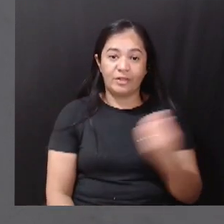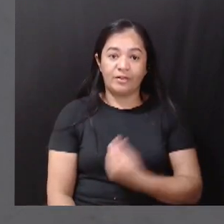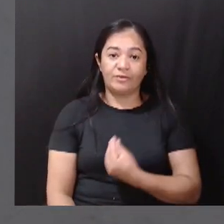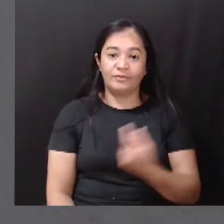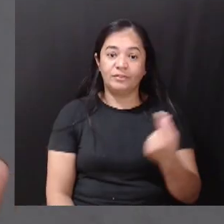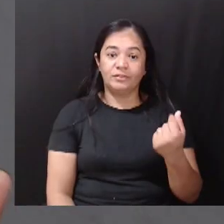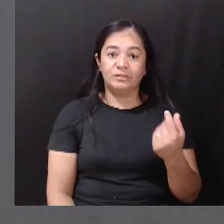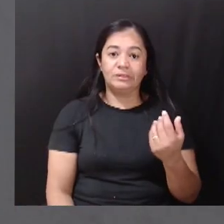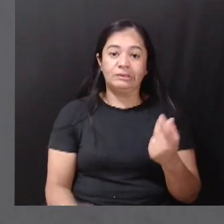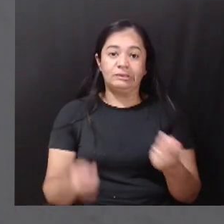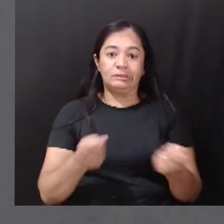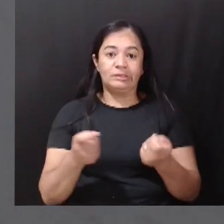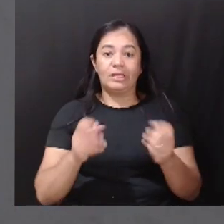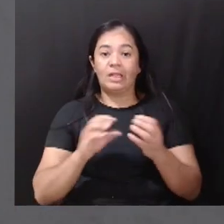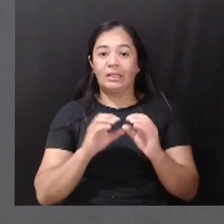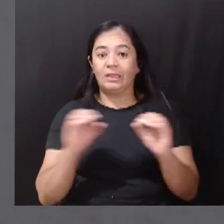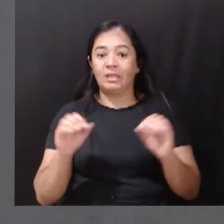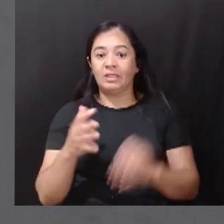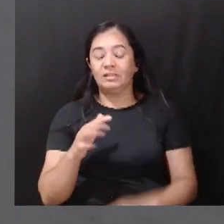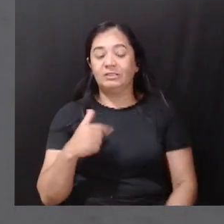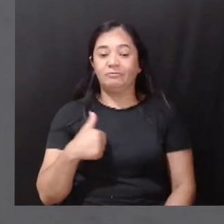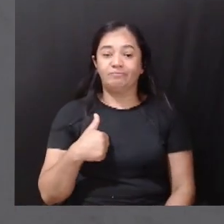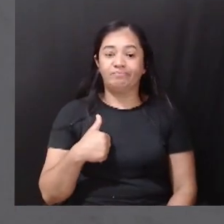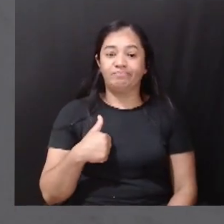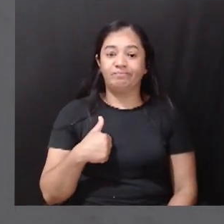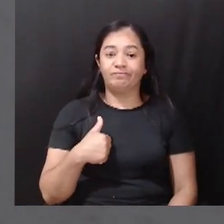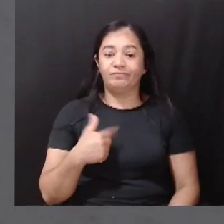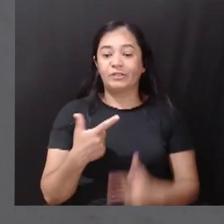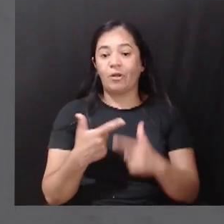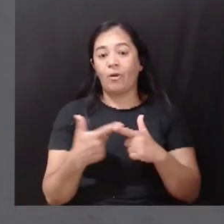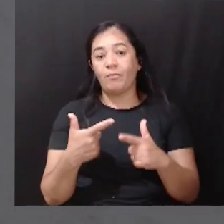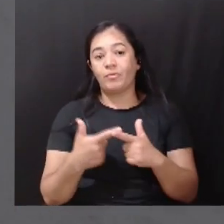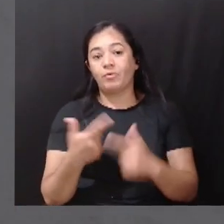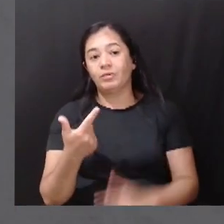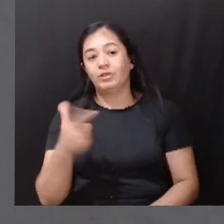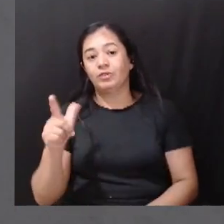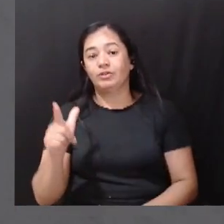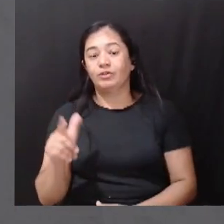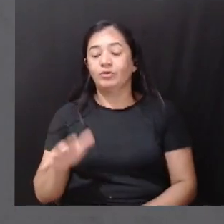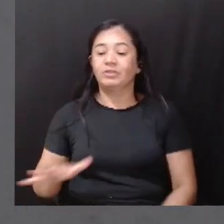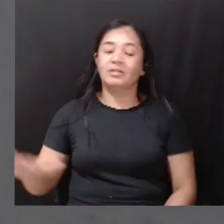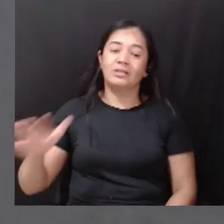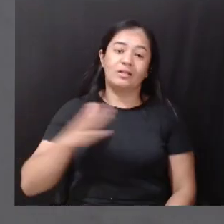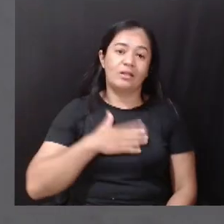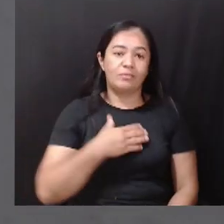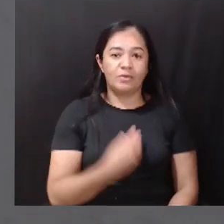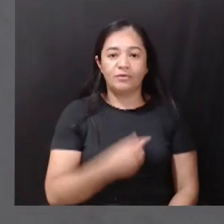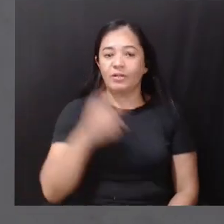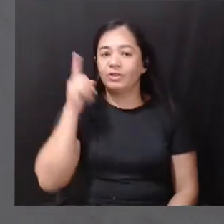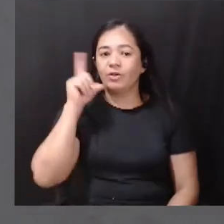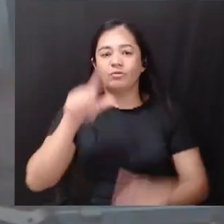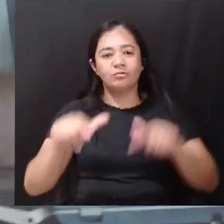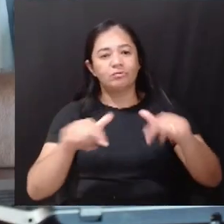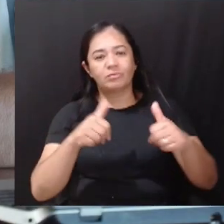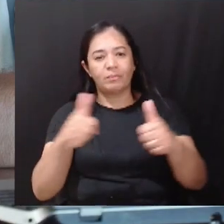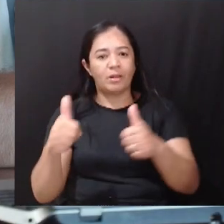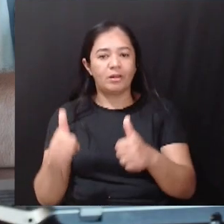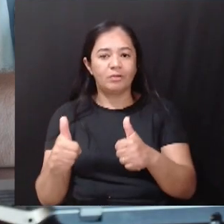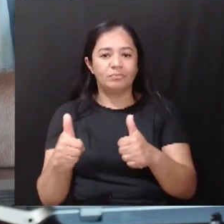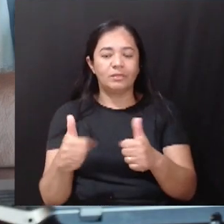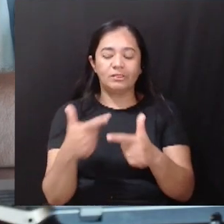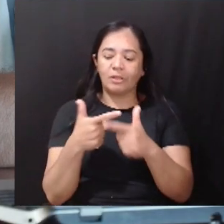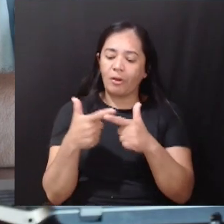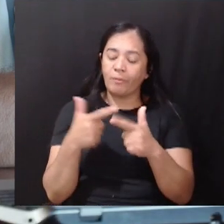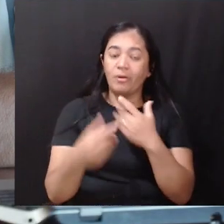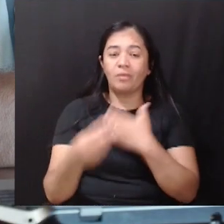desregulada, muitas vezes eu acabo tendo problemas em outros segmentos da minha vida. Eu não consigo trabalhar bem, eu acabo tendo problemas dentro